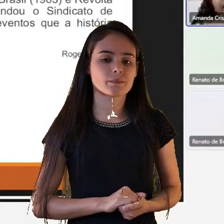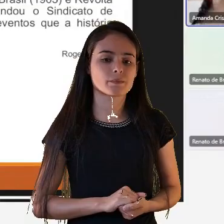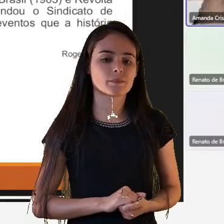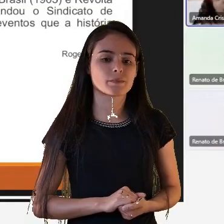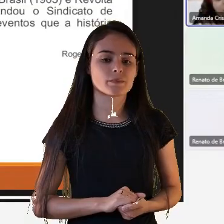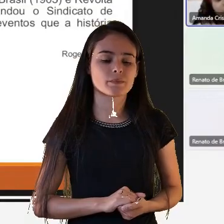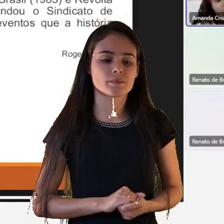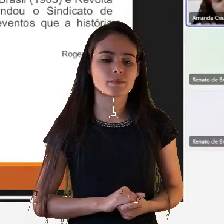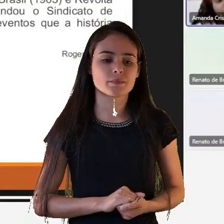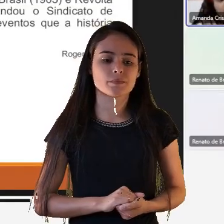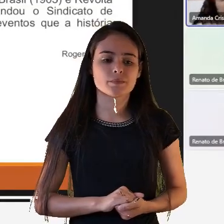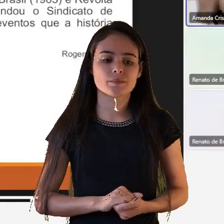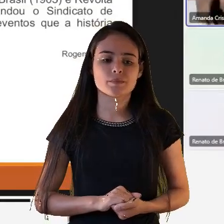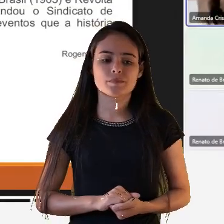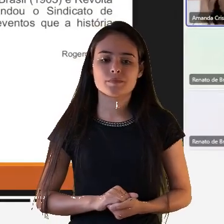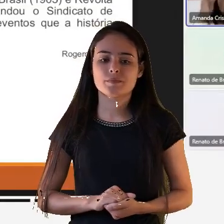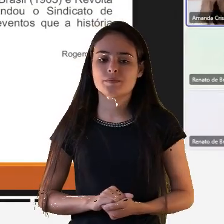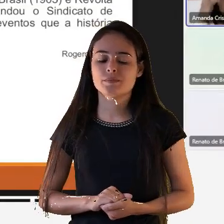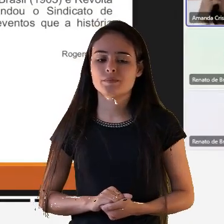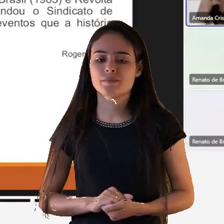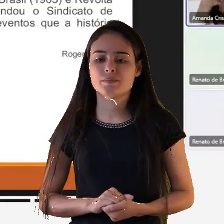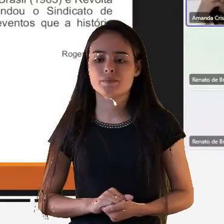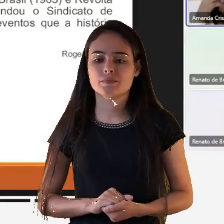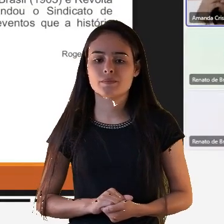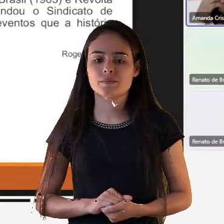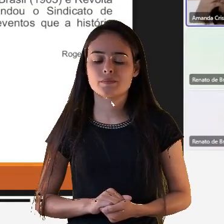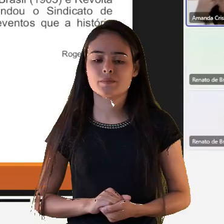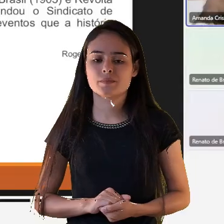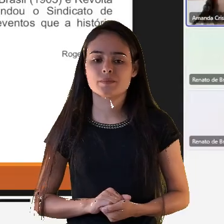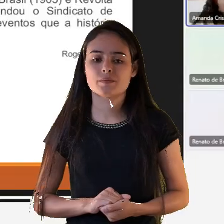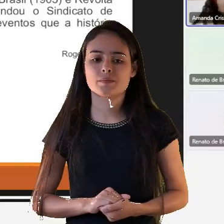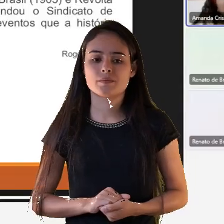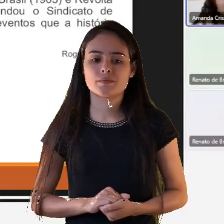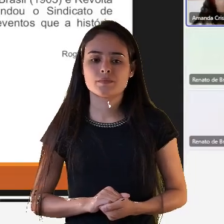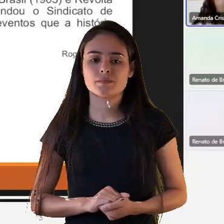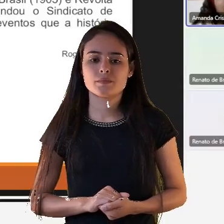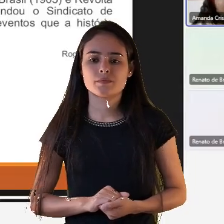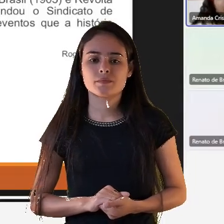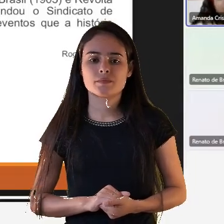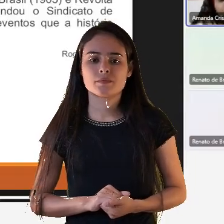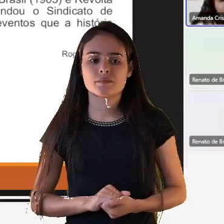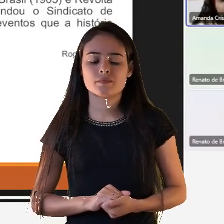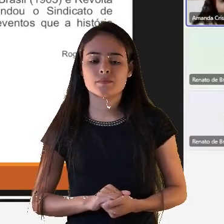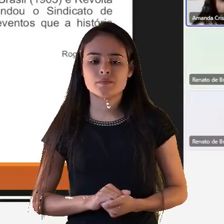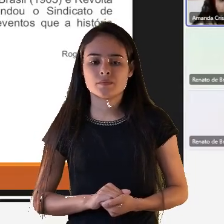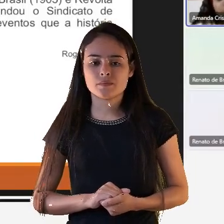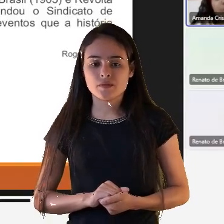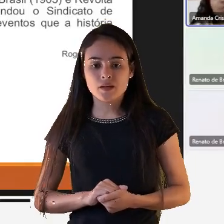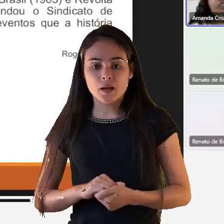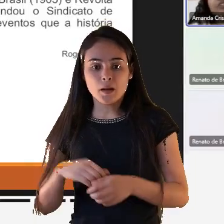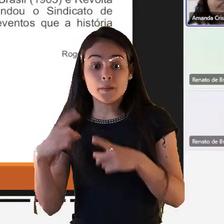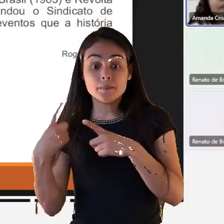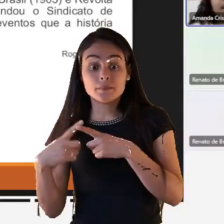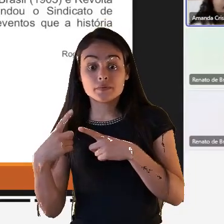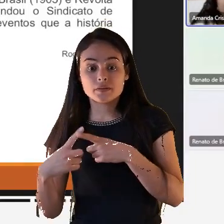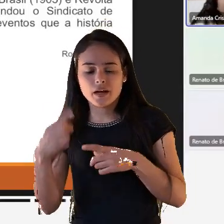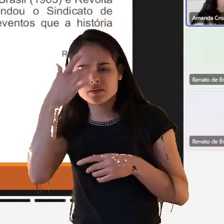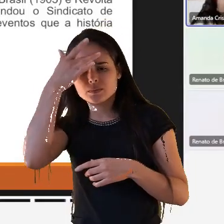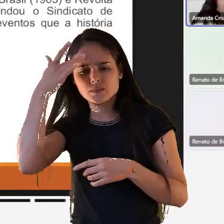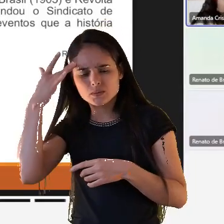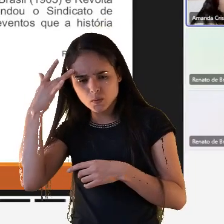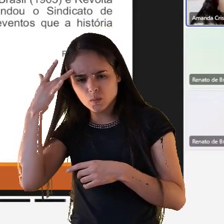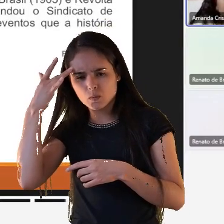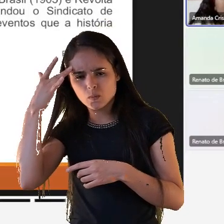de pioneirismo que a população negra teve nessa luta por melhores condições de